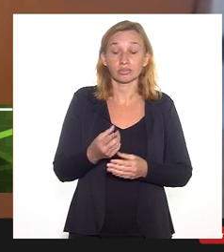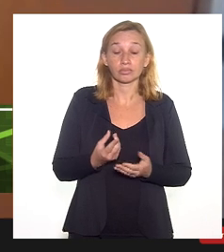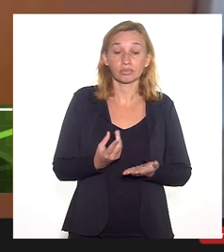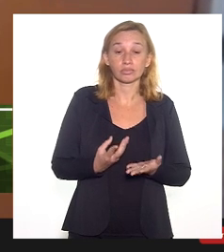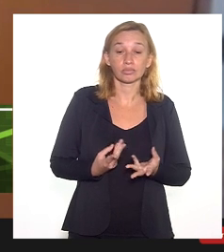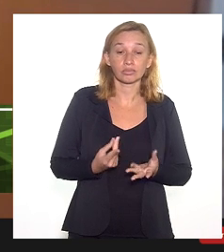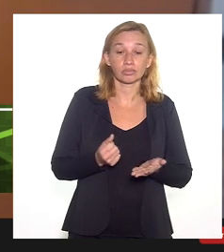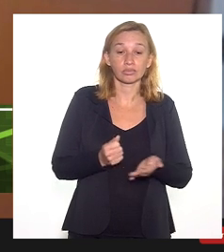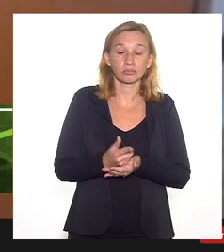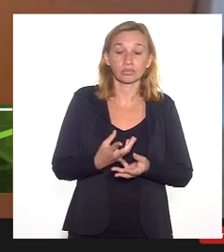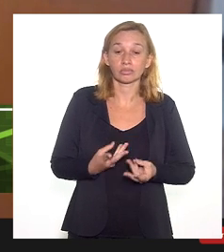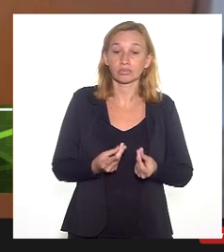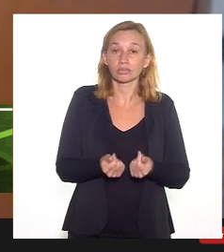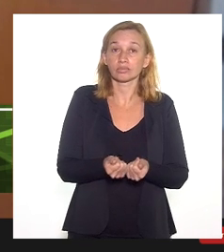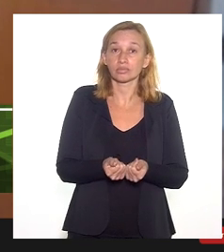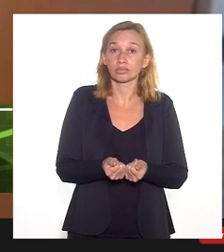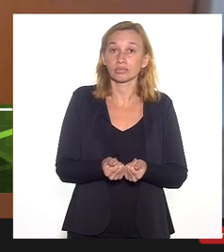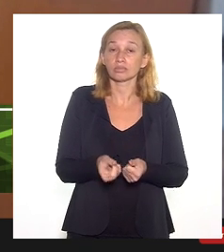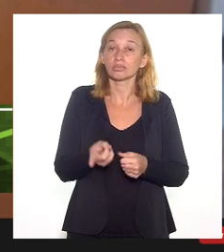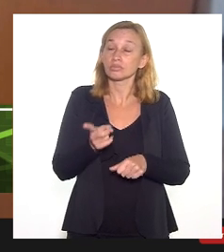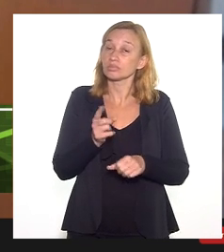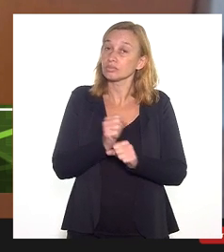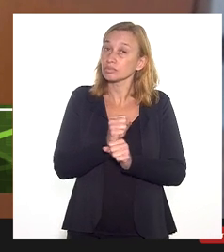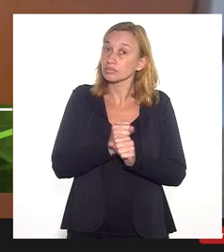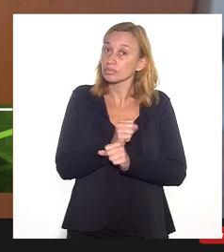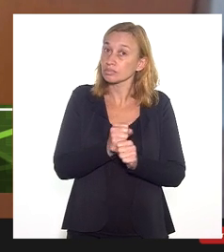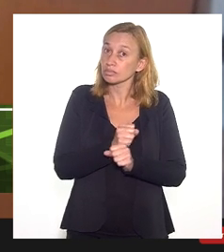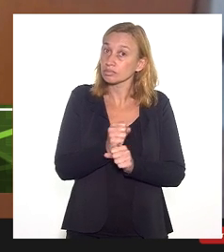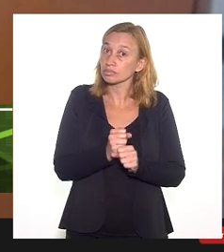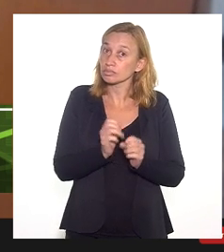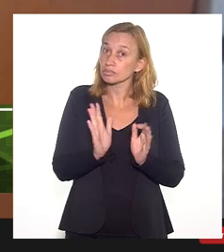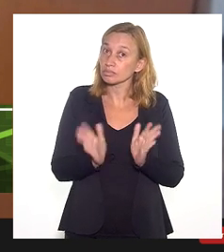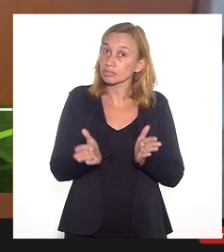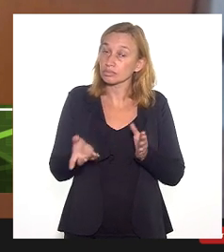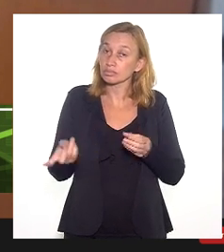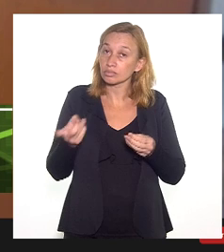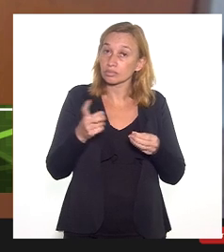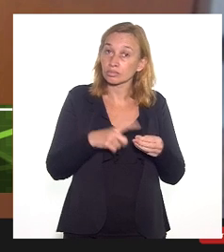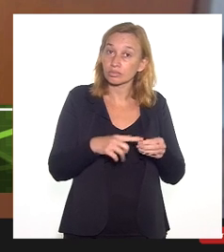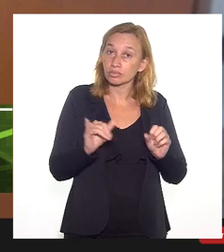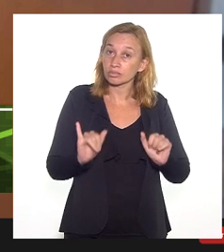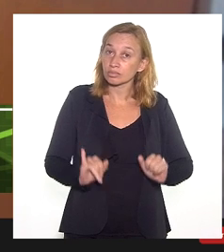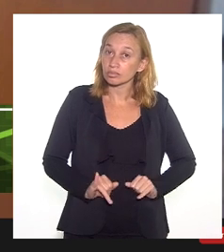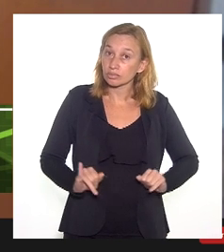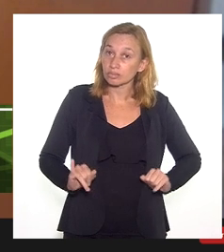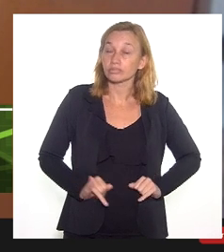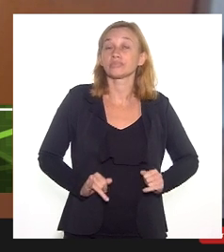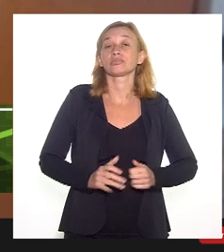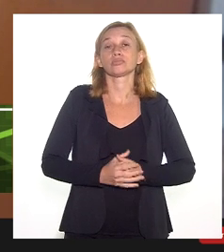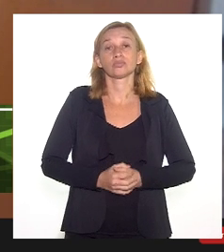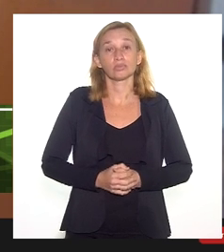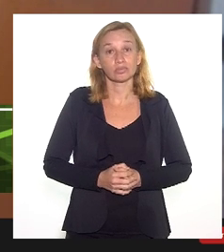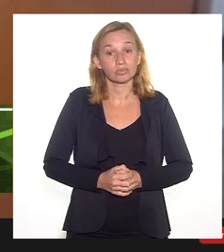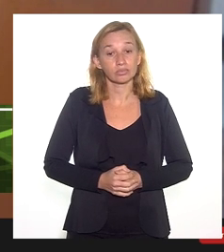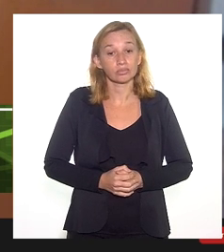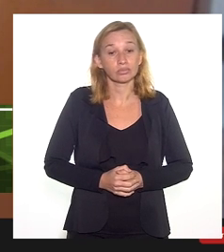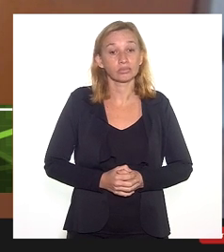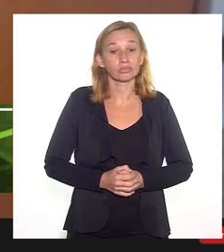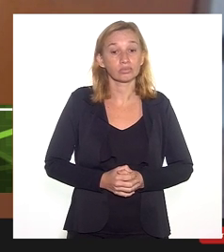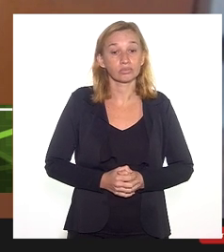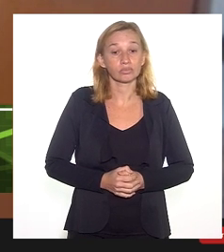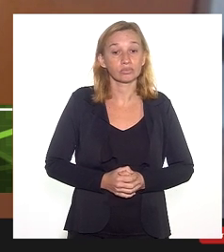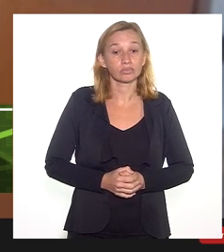neste presente ano, voltamos a sofrer contingenciamentos,